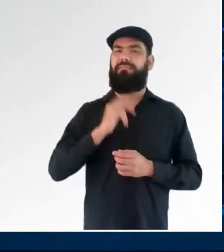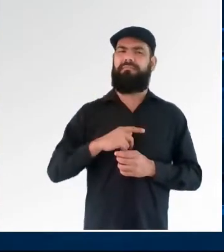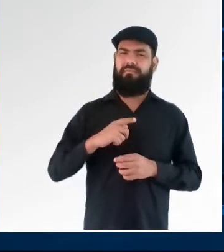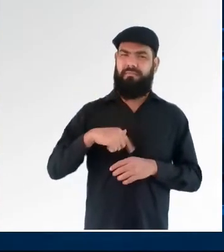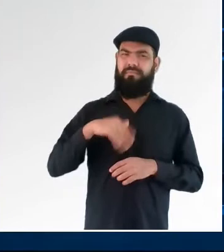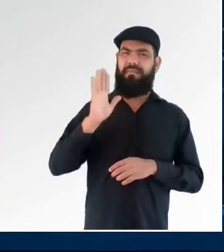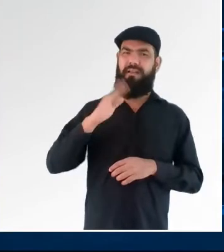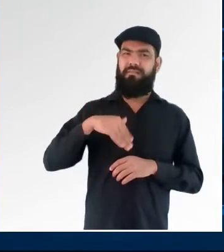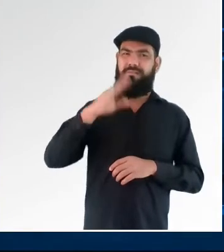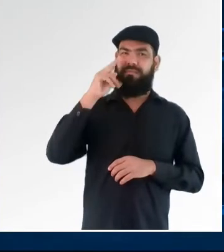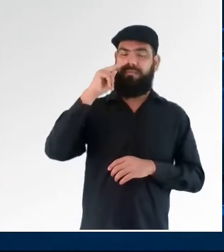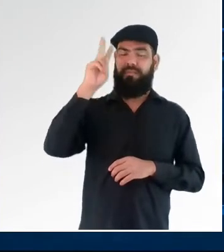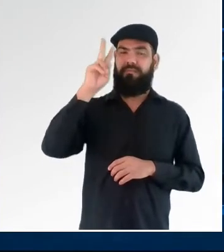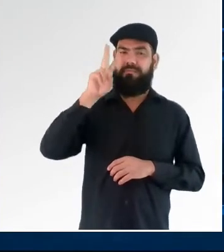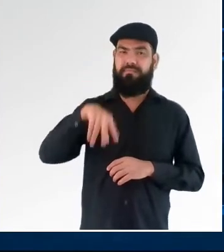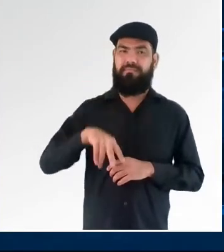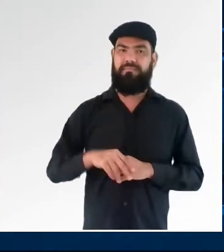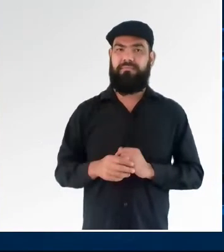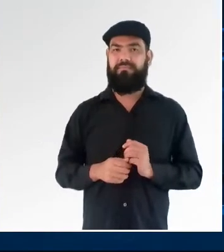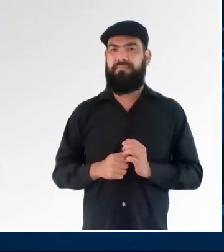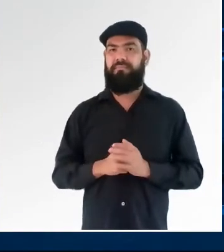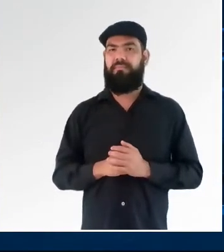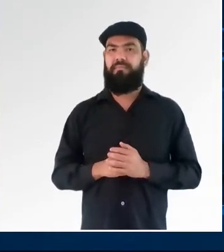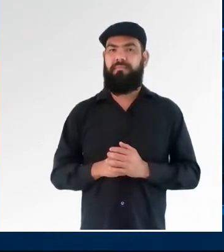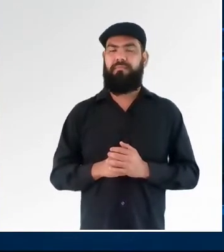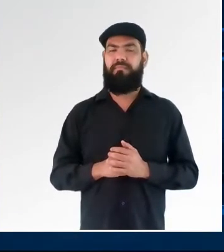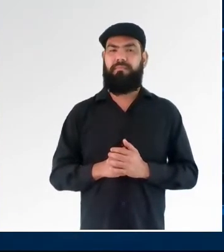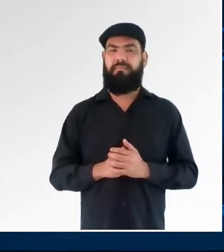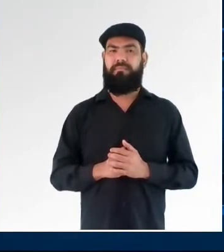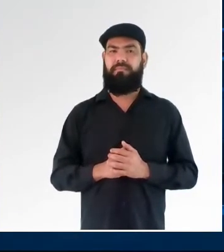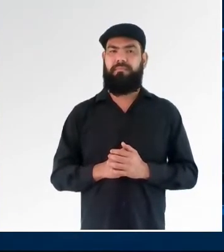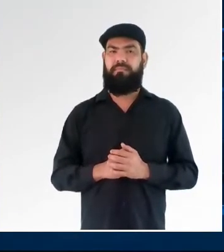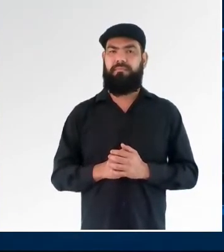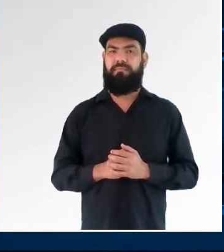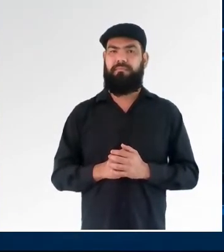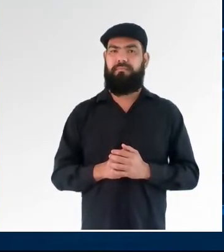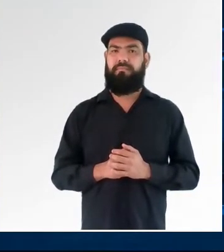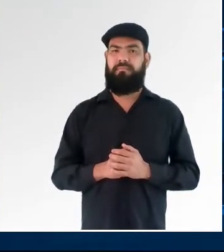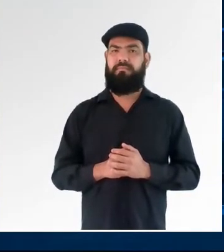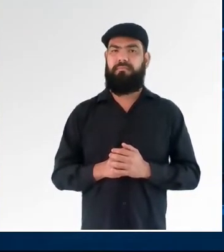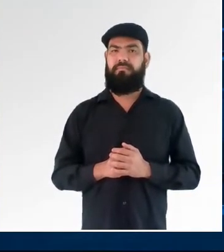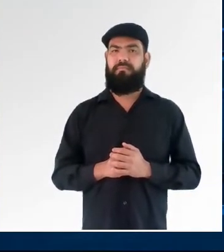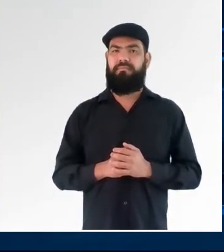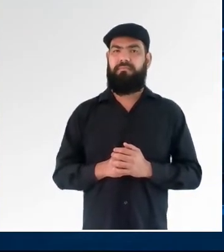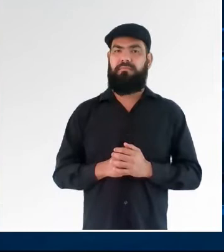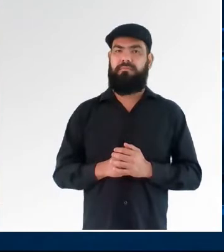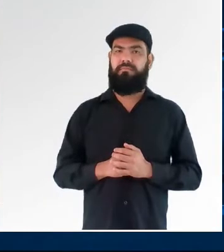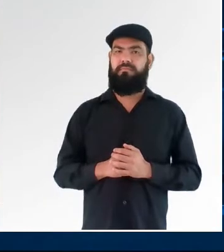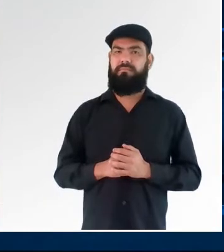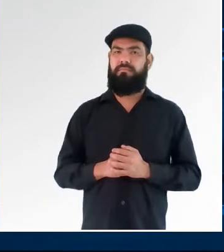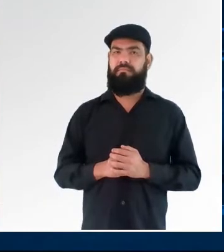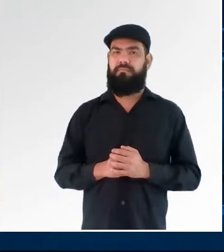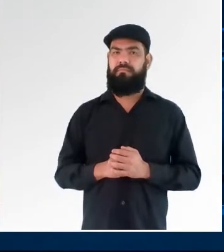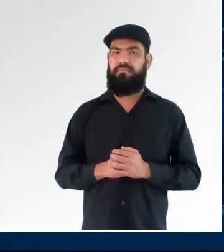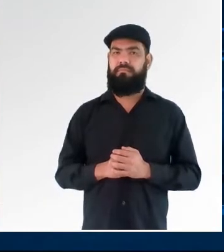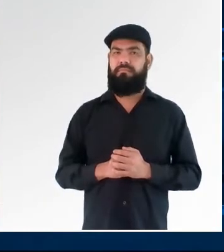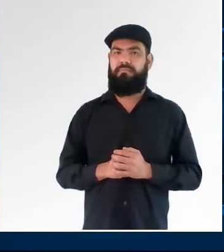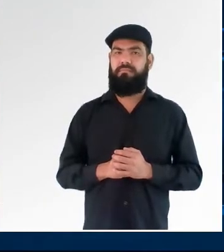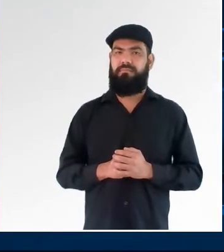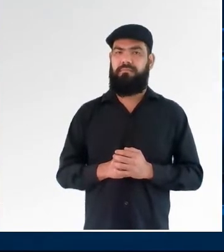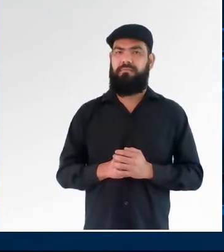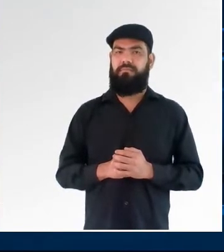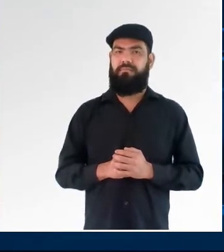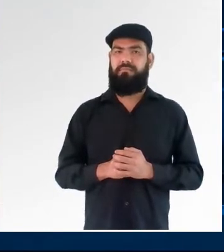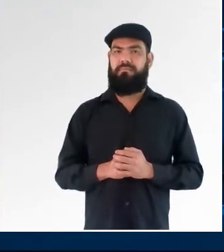aqui. Apesar da infância e do abandono, e depois de fugir do convento, Ema Reis conseguiu tornar-se pintor e seguir uma carreira artística